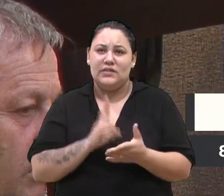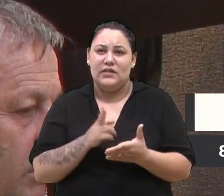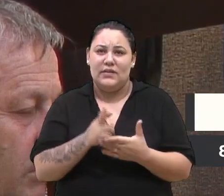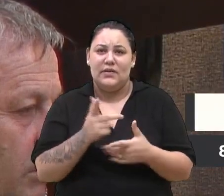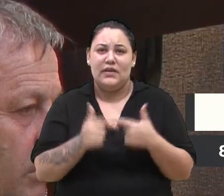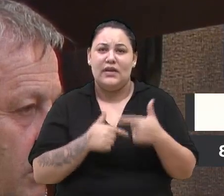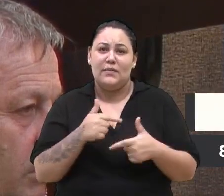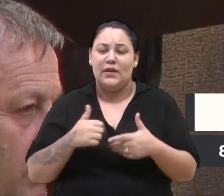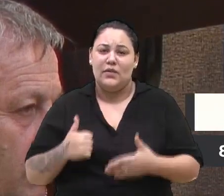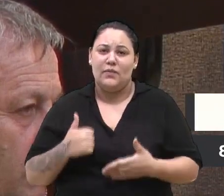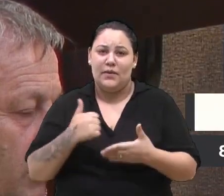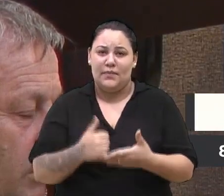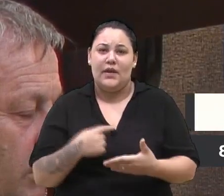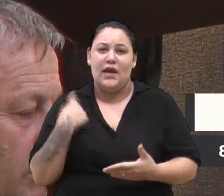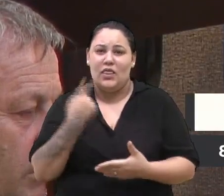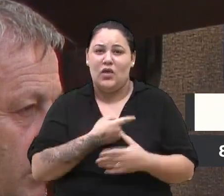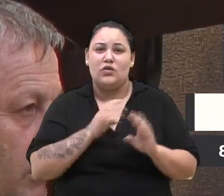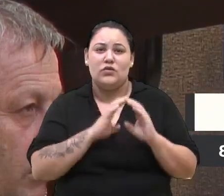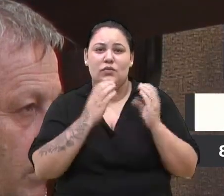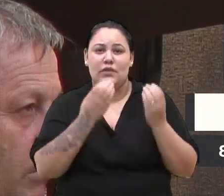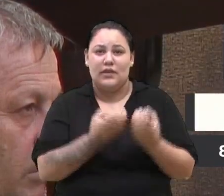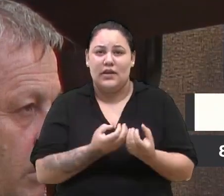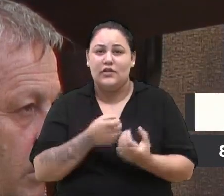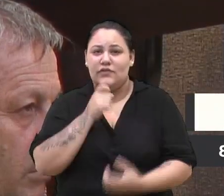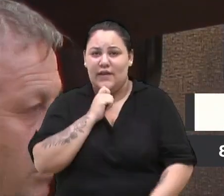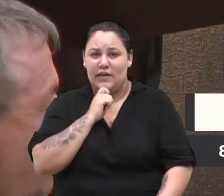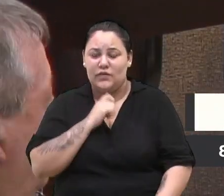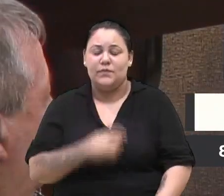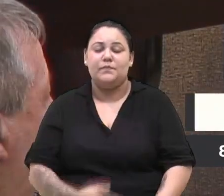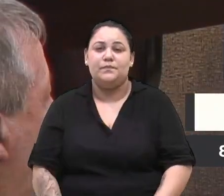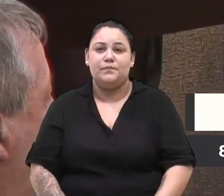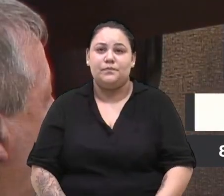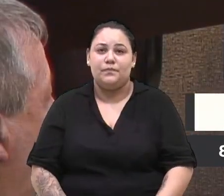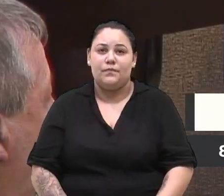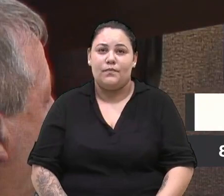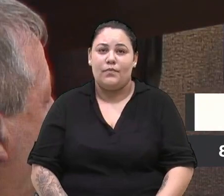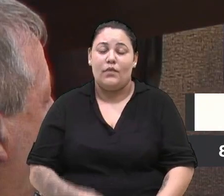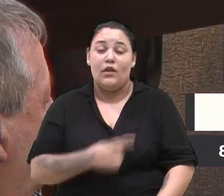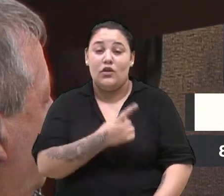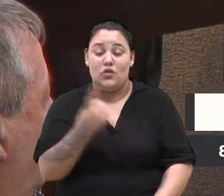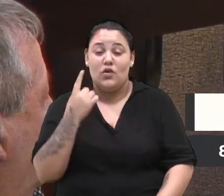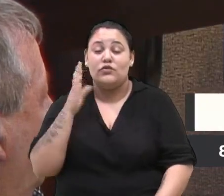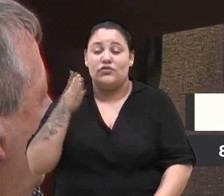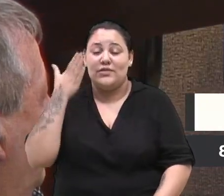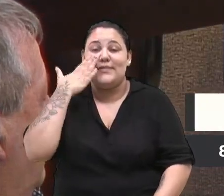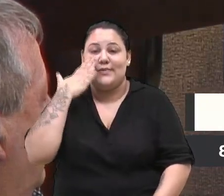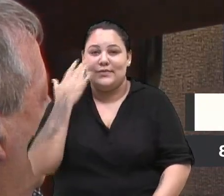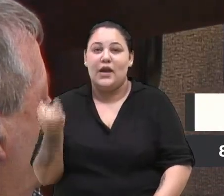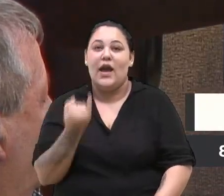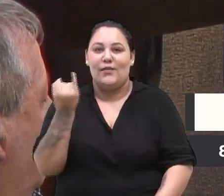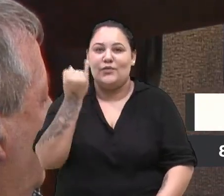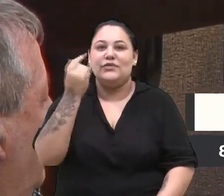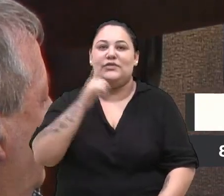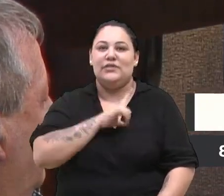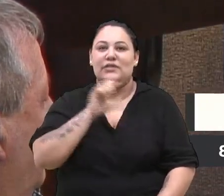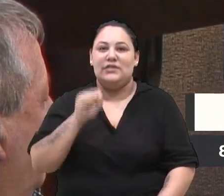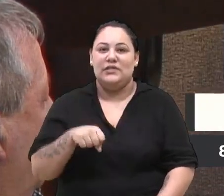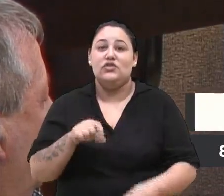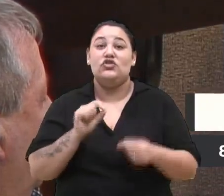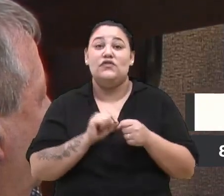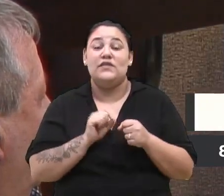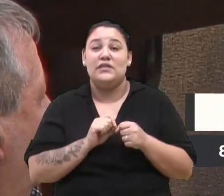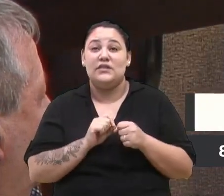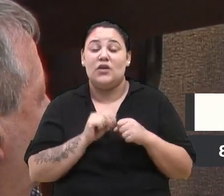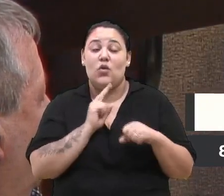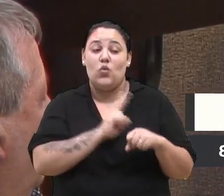nossa comunidade, dos nossos idosos. Nós sabemos da importância que tem de fazer com que este cuidado